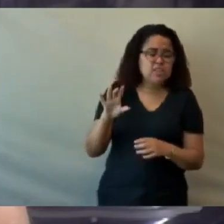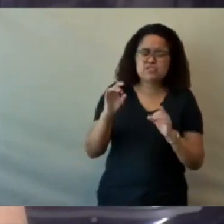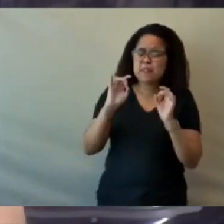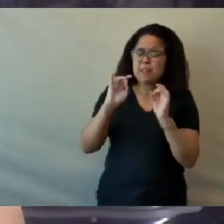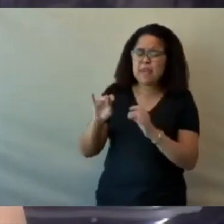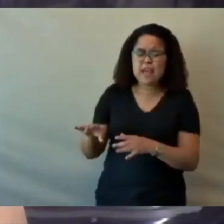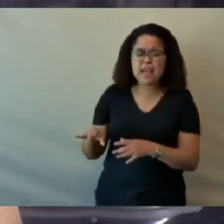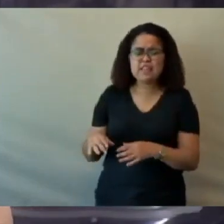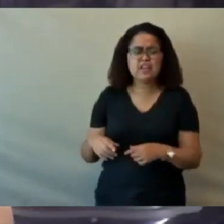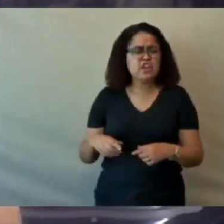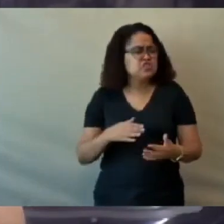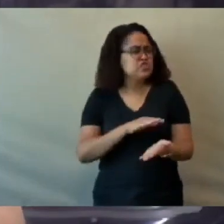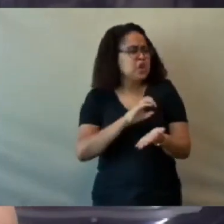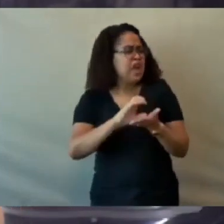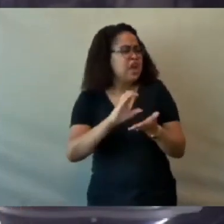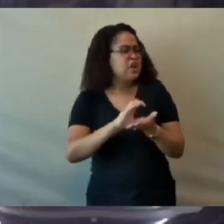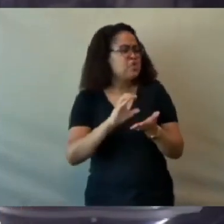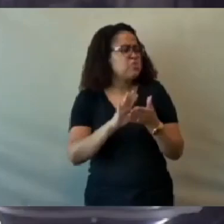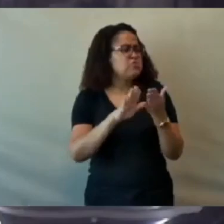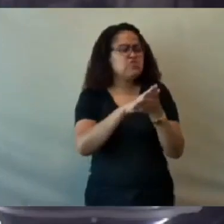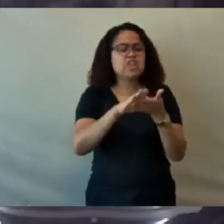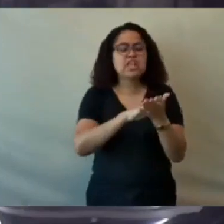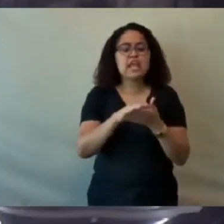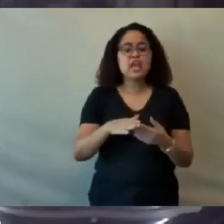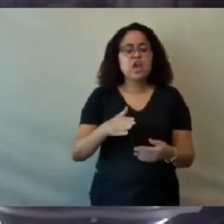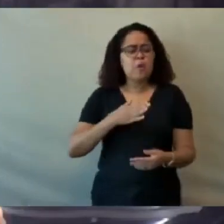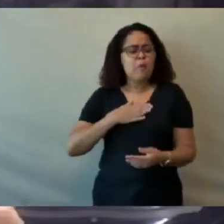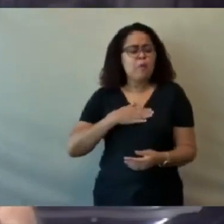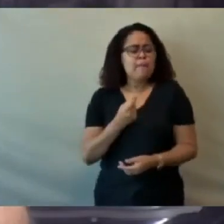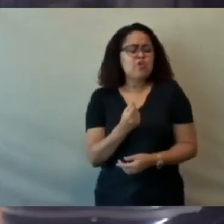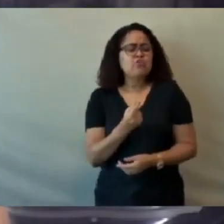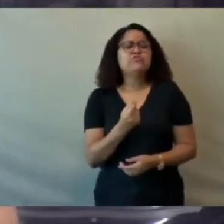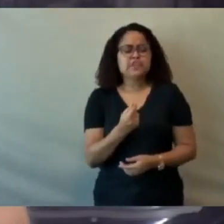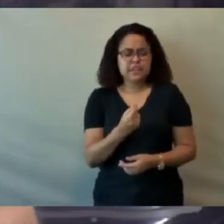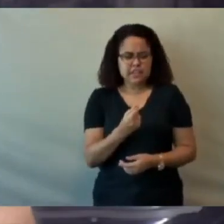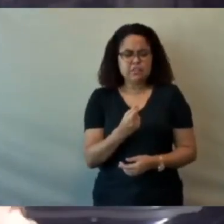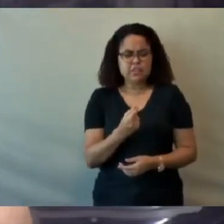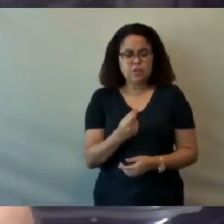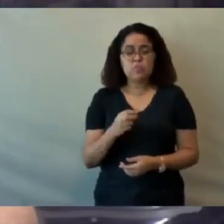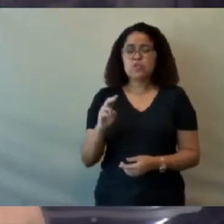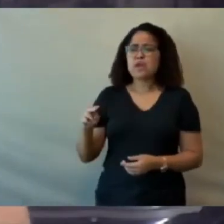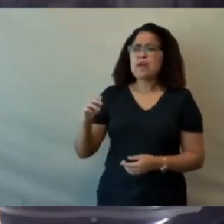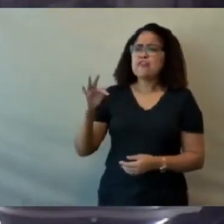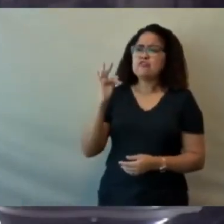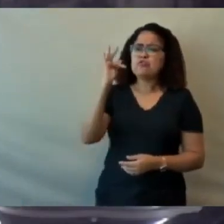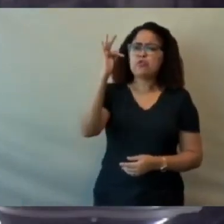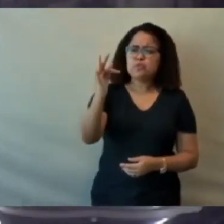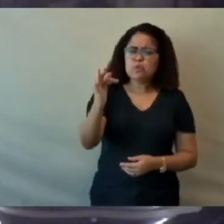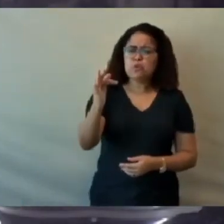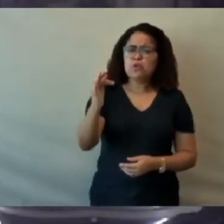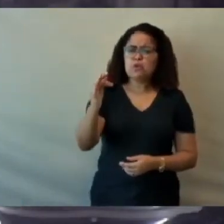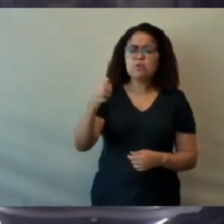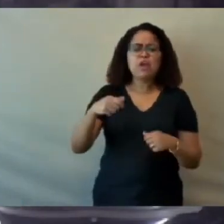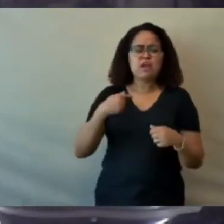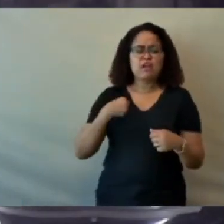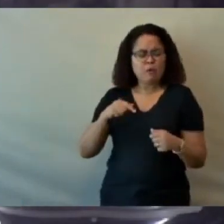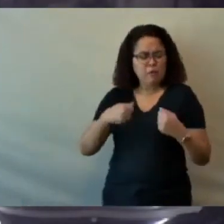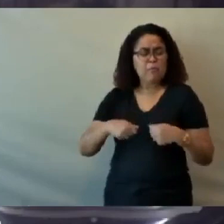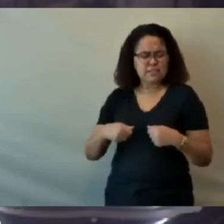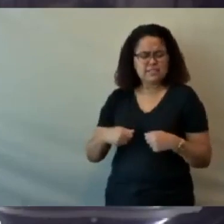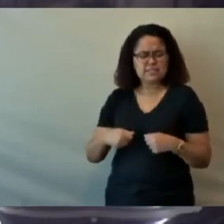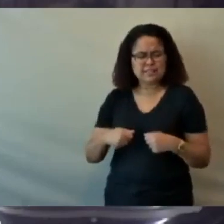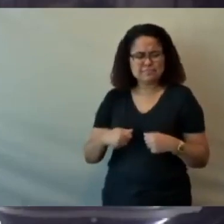ninguém, eu vou fazer com o meu dinheiro, porque eu vou usufruir mais tarde, porque essas pessoas vão me ajudar na minha velhice. Eu falei, bacana, muito